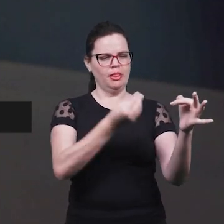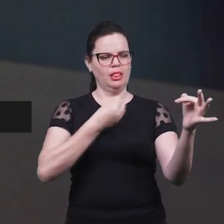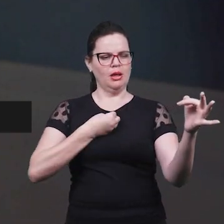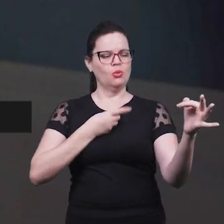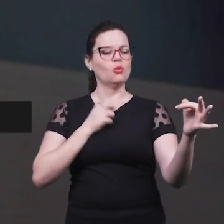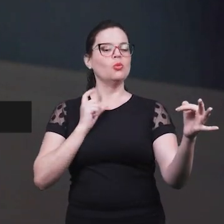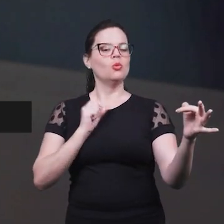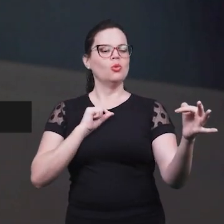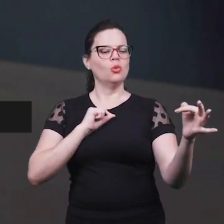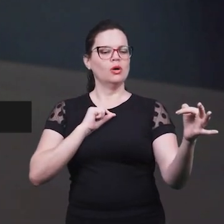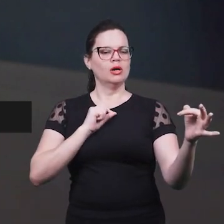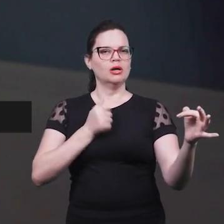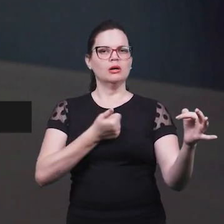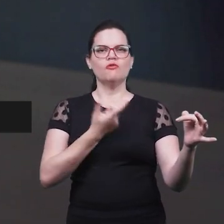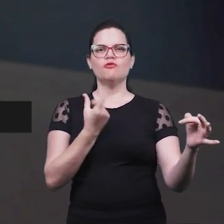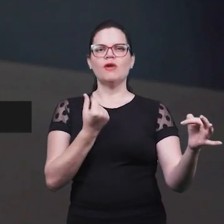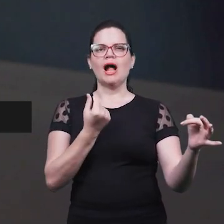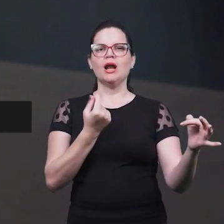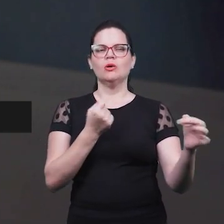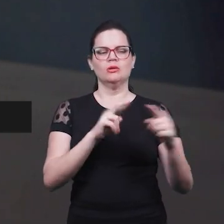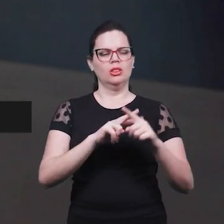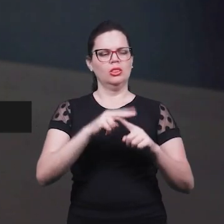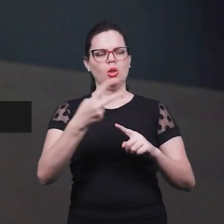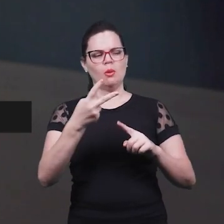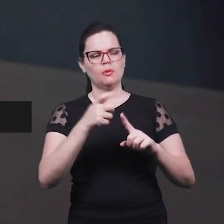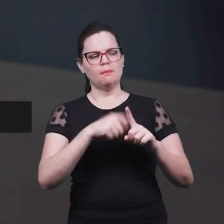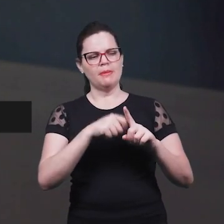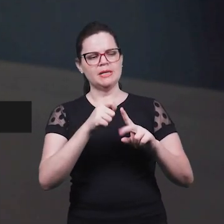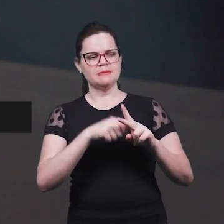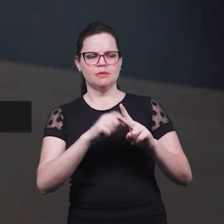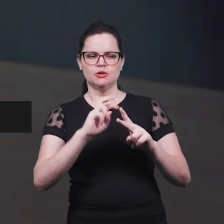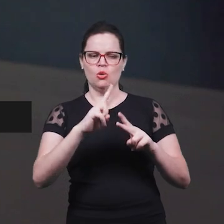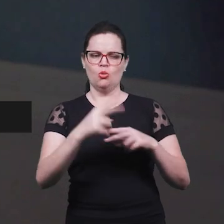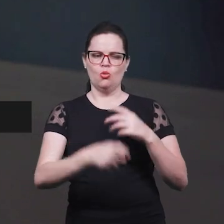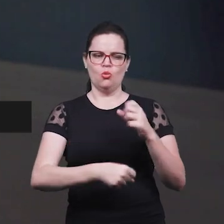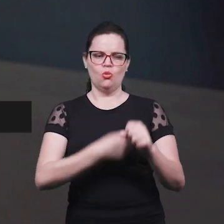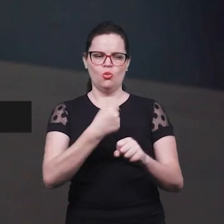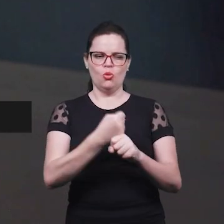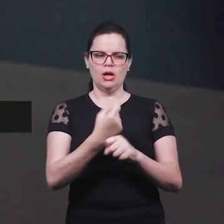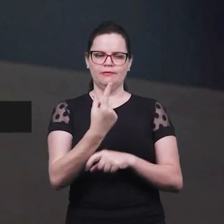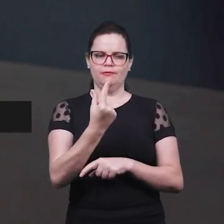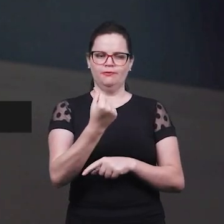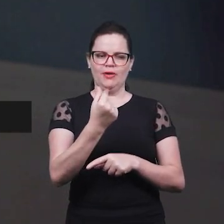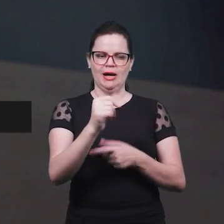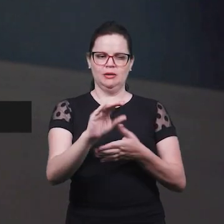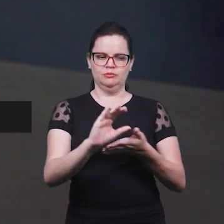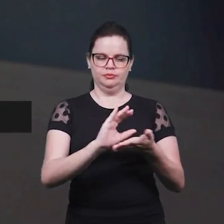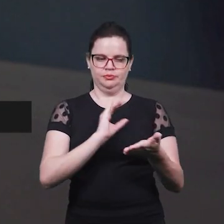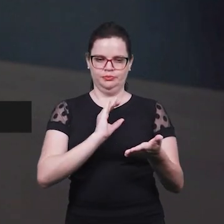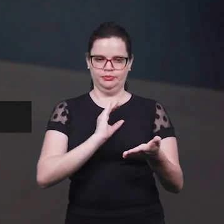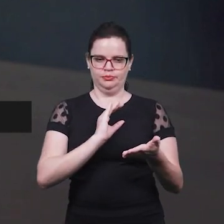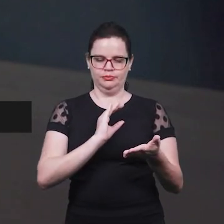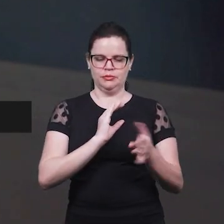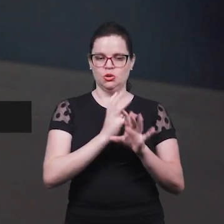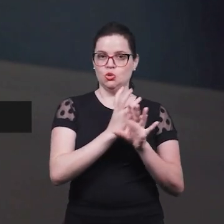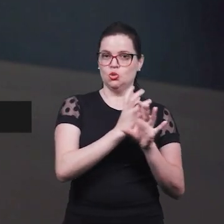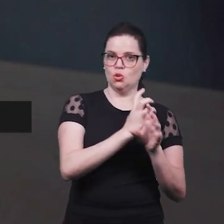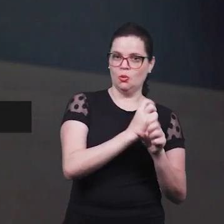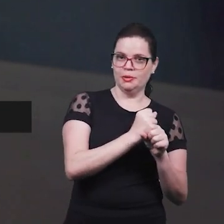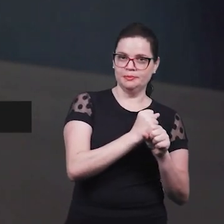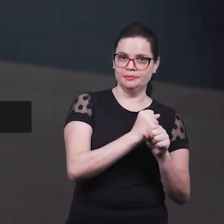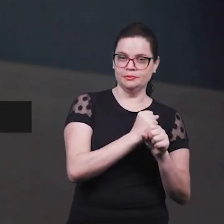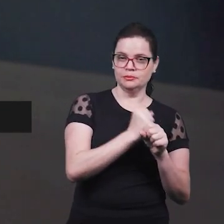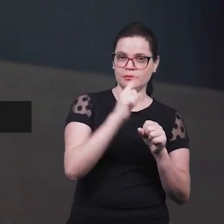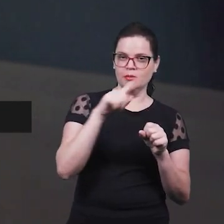de X ao mês ou ao ano, o que seja. E eu tenho que fazer na outra ponta o quê?